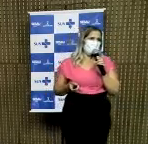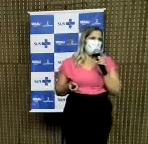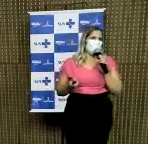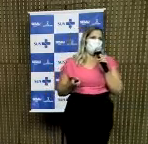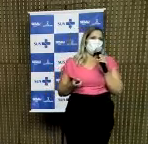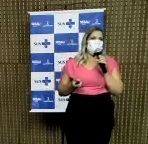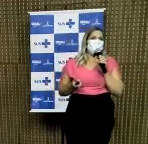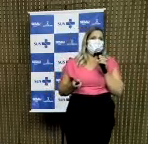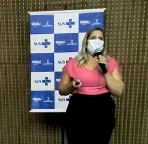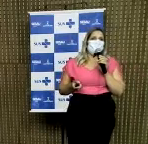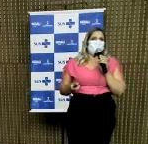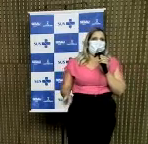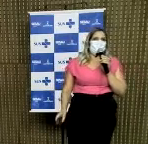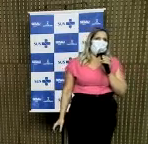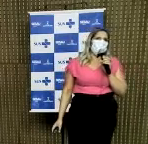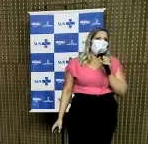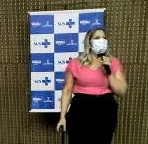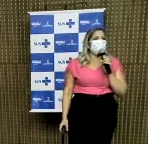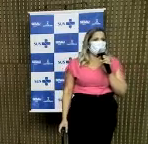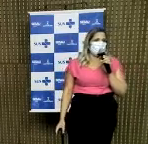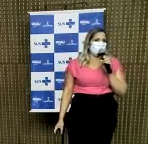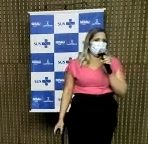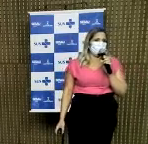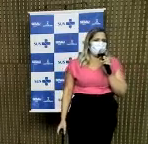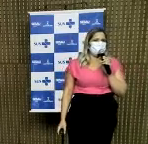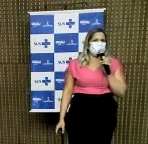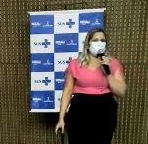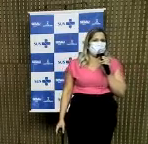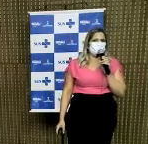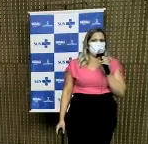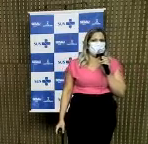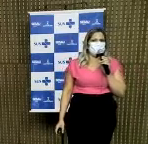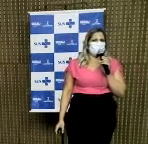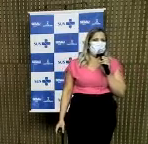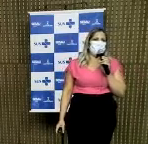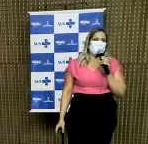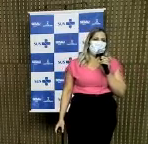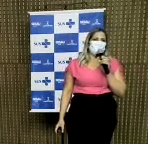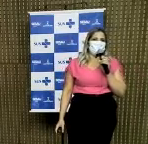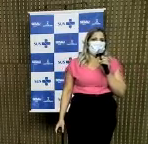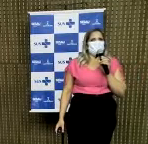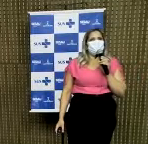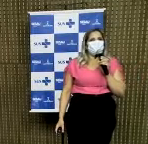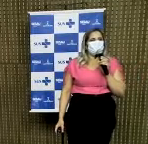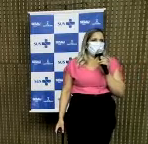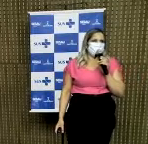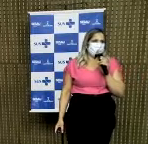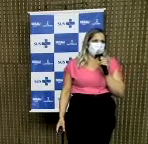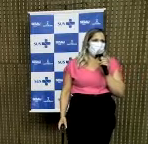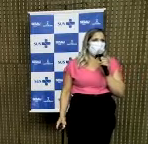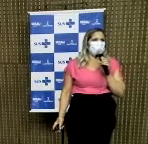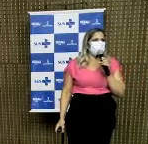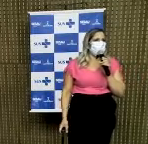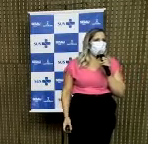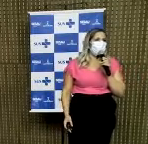unidade, principalmente na pandemia, né? Porque é o tempo todo a gente passando notas